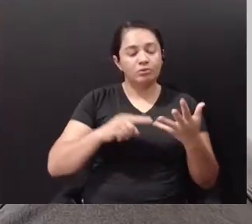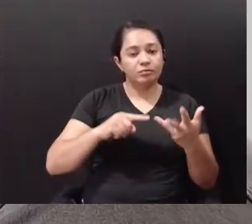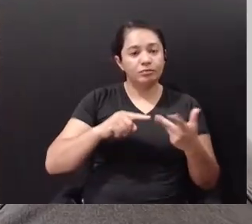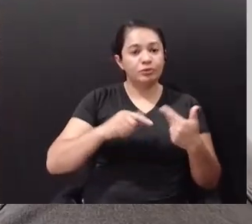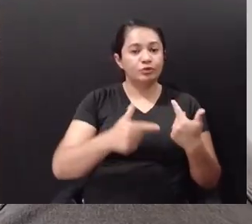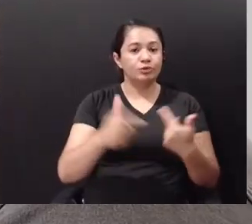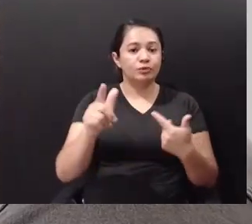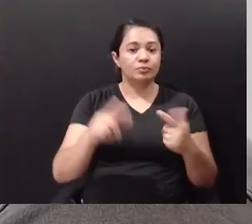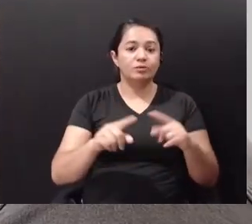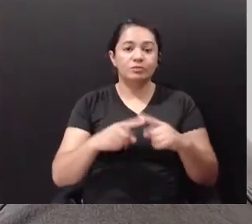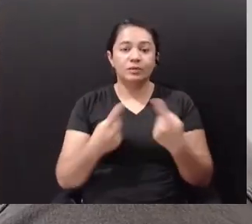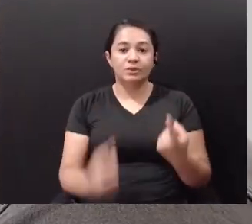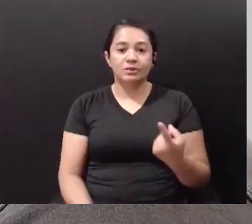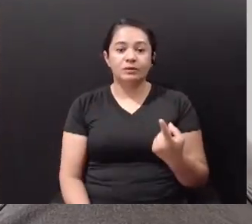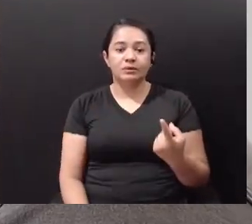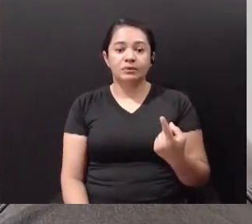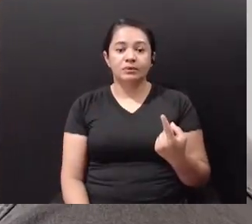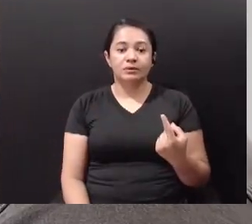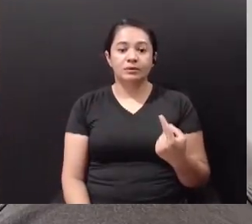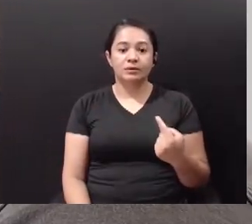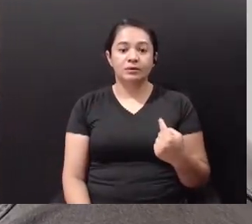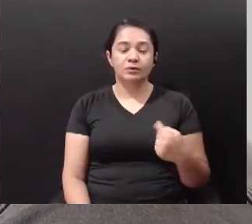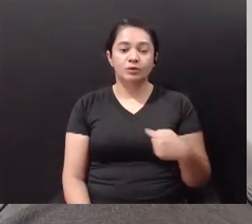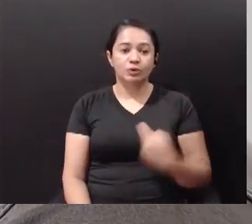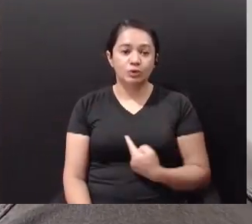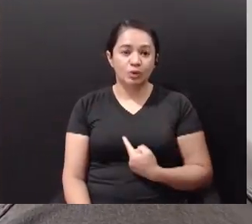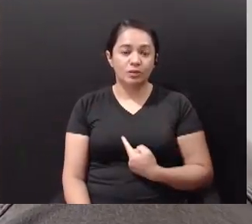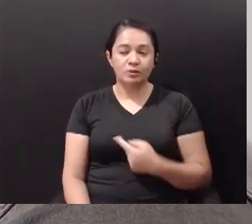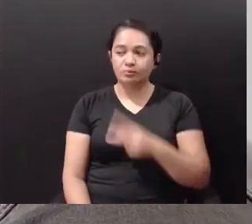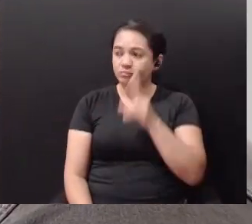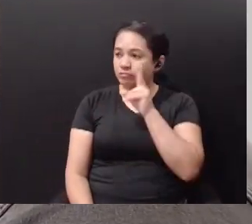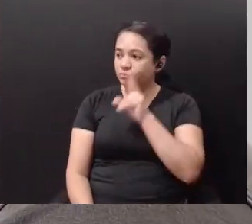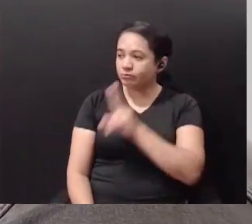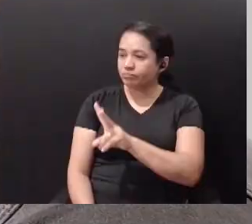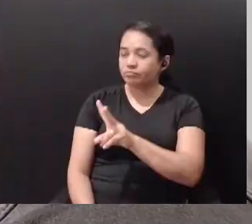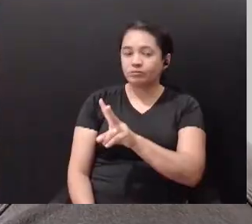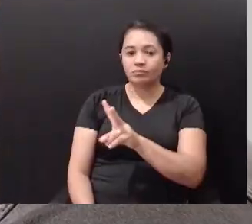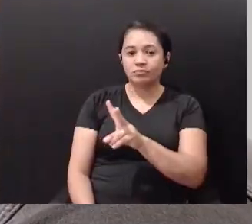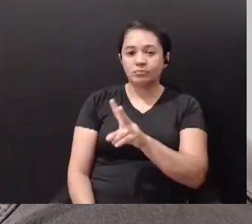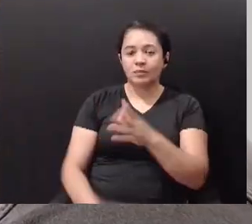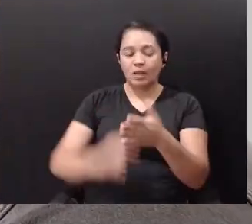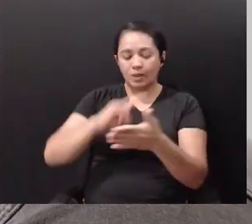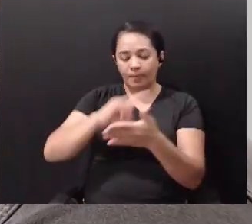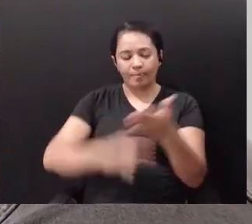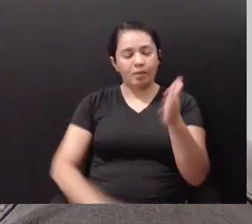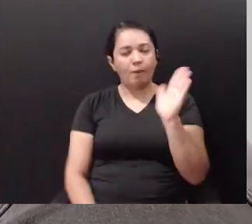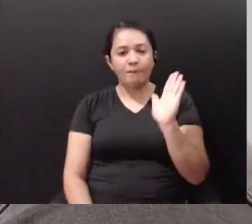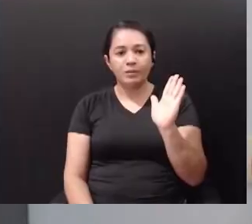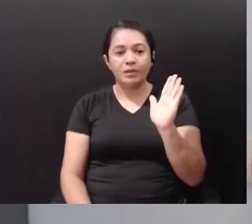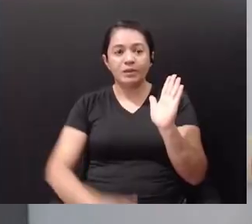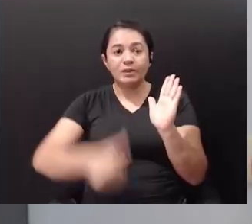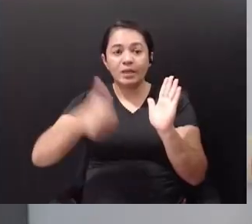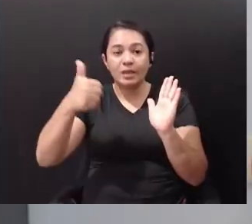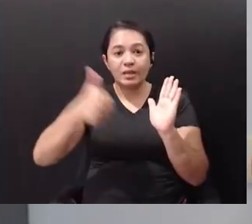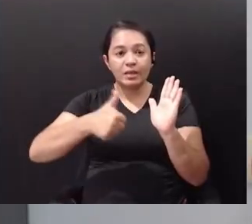Mas quando a gente olha para os registros, uma das primeiras escolas que nós temos